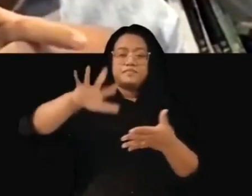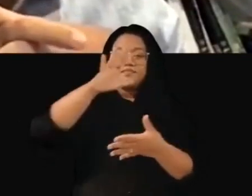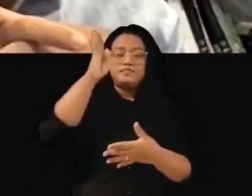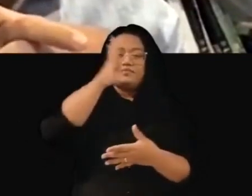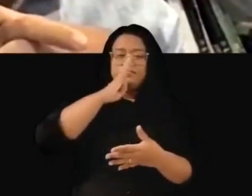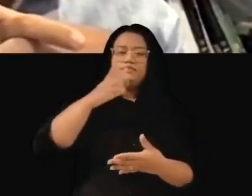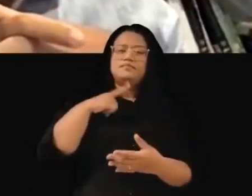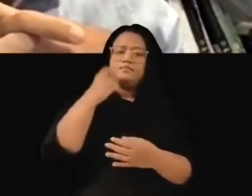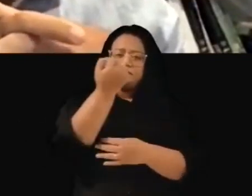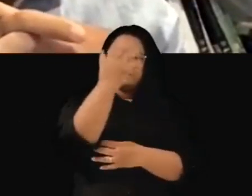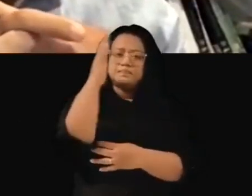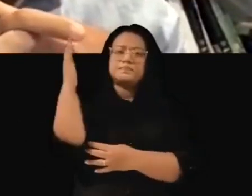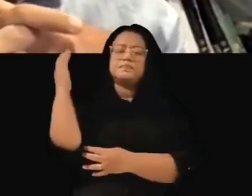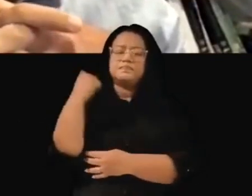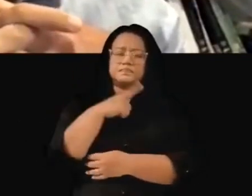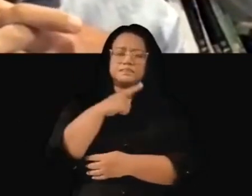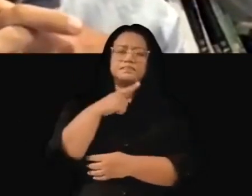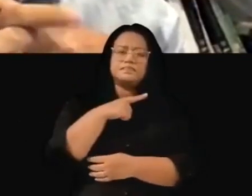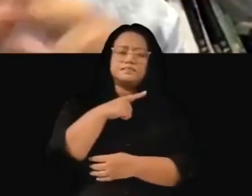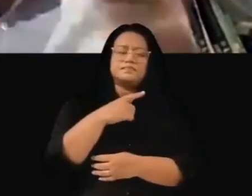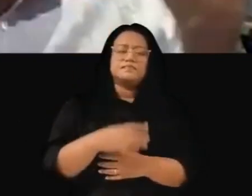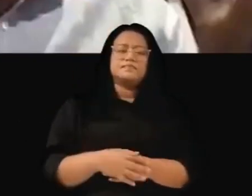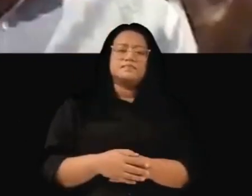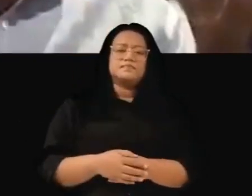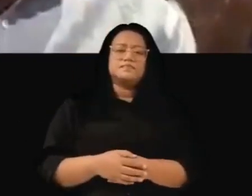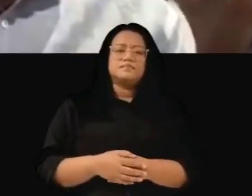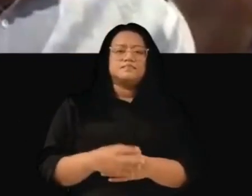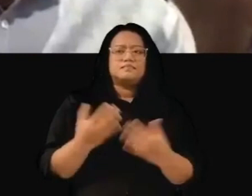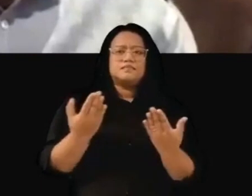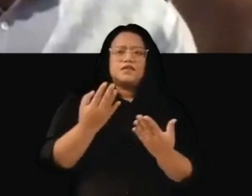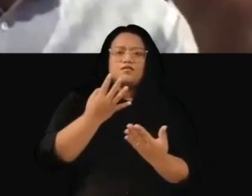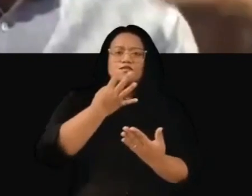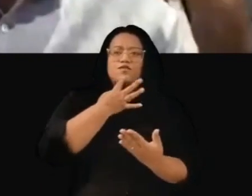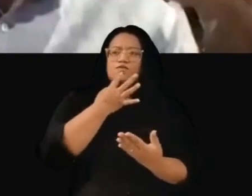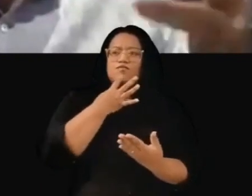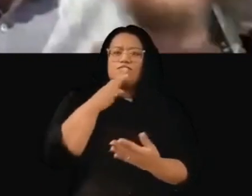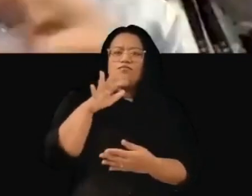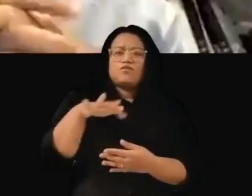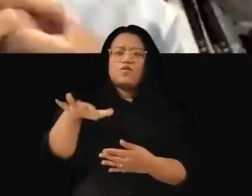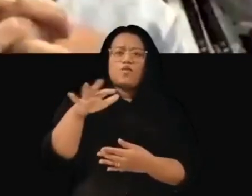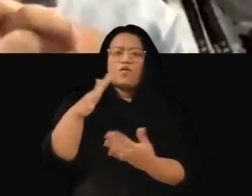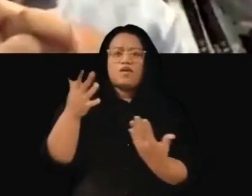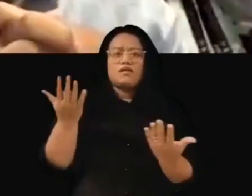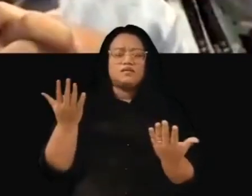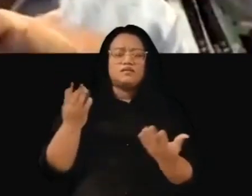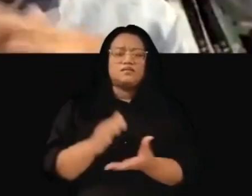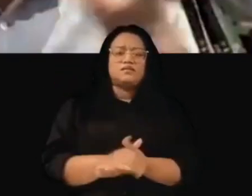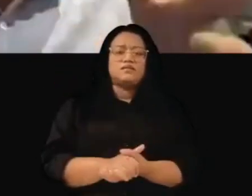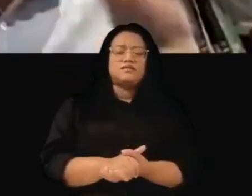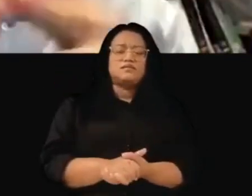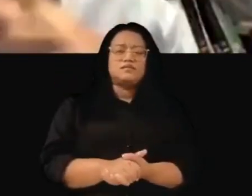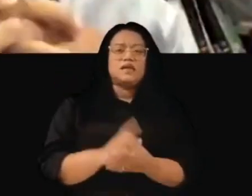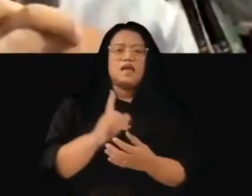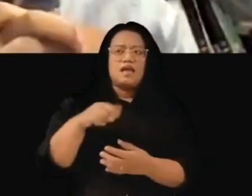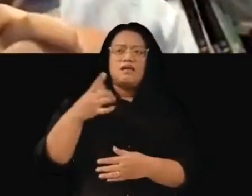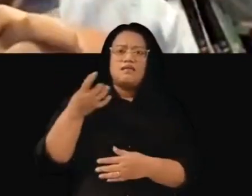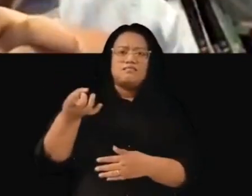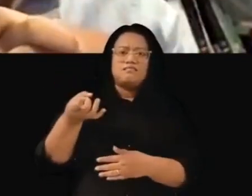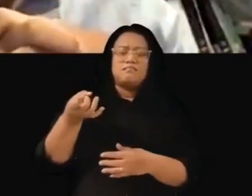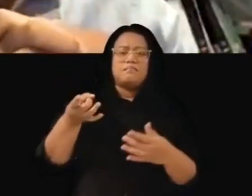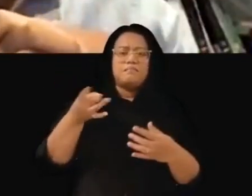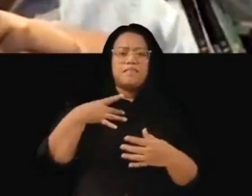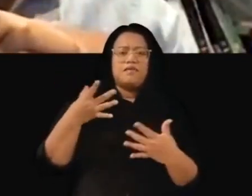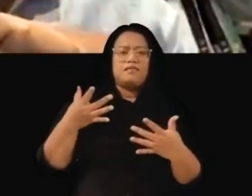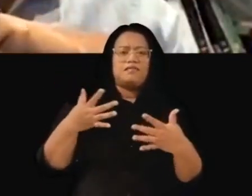ambientes florestados, né? Enfim, então, e nós não conhecemos esse ambiente. É assustador, né? Se você